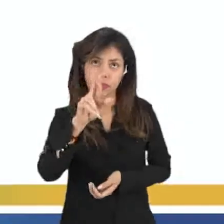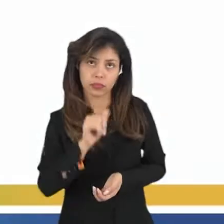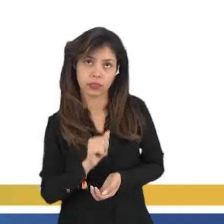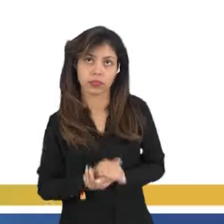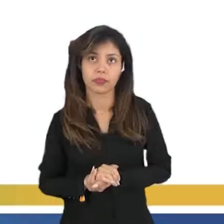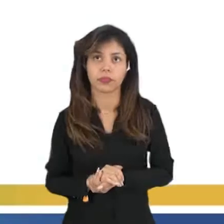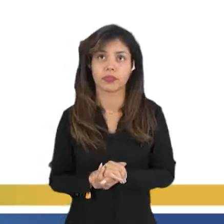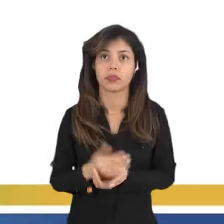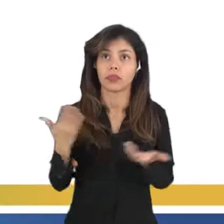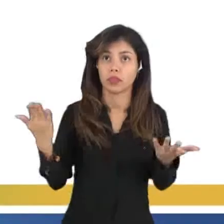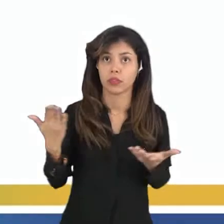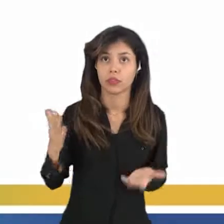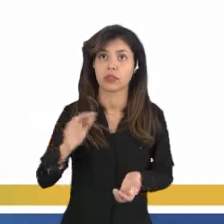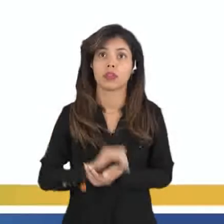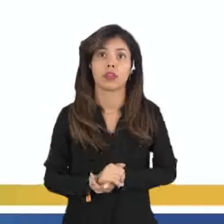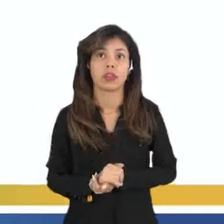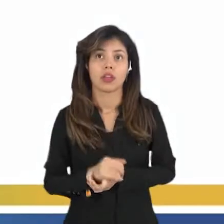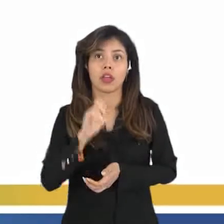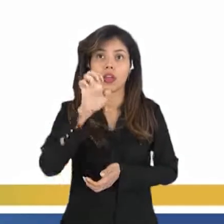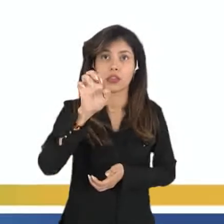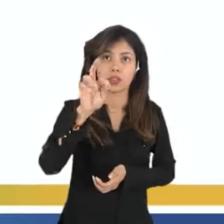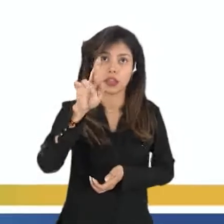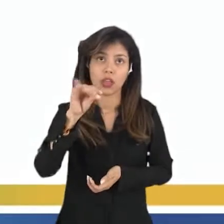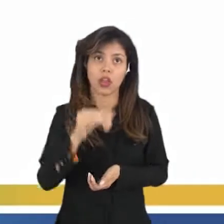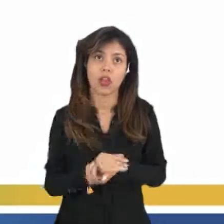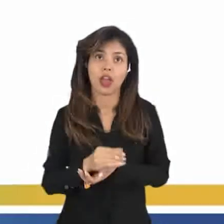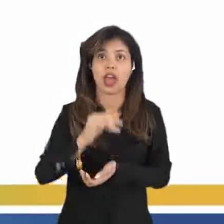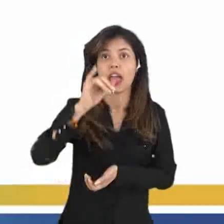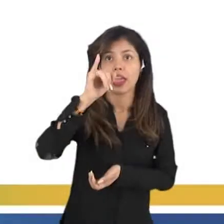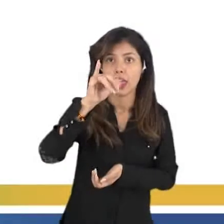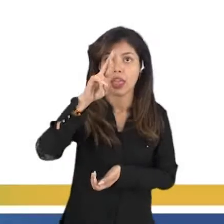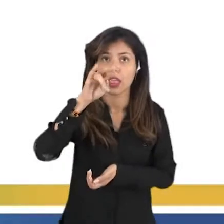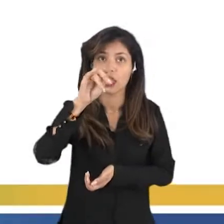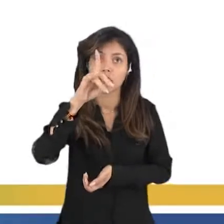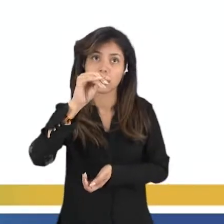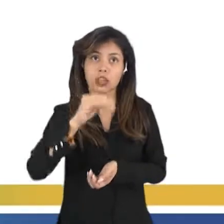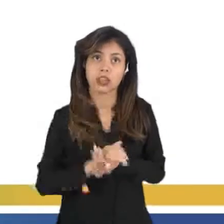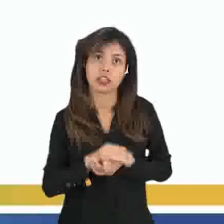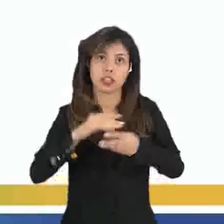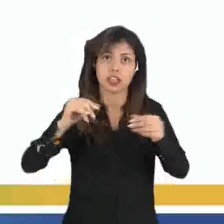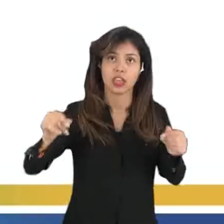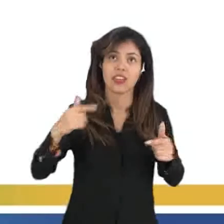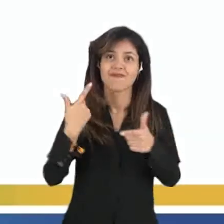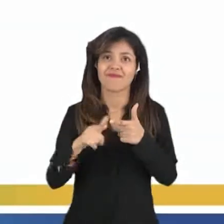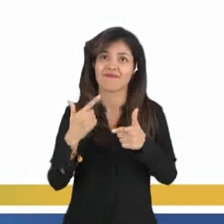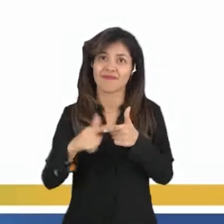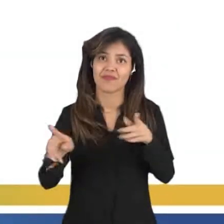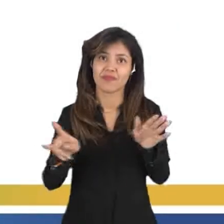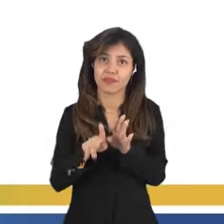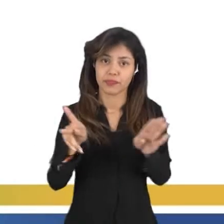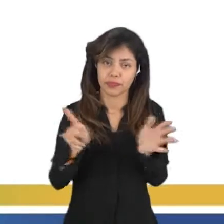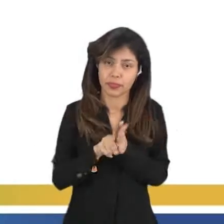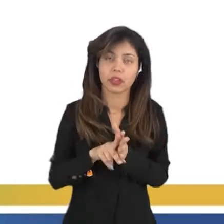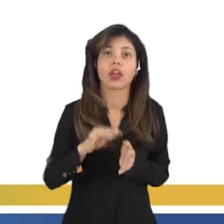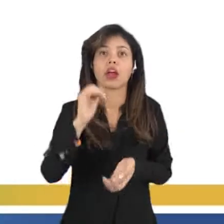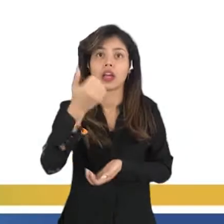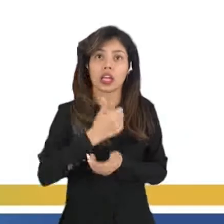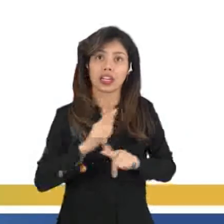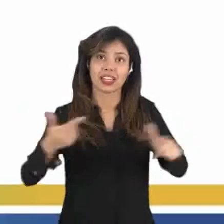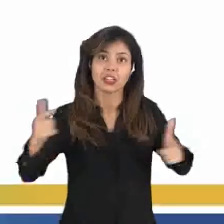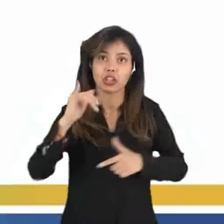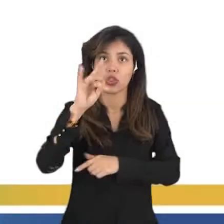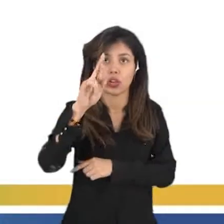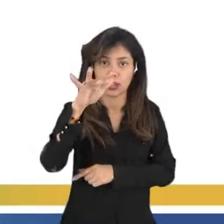IRA, Exército Republicano Irlandês. Esse exército realiza diversos atos terroristas, pois existe